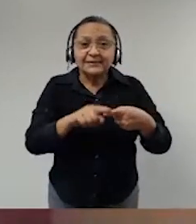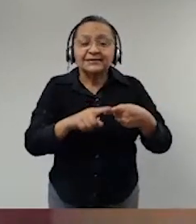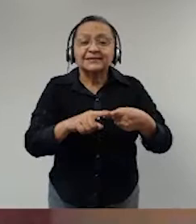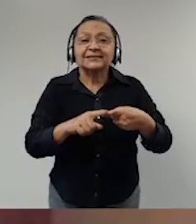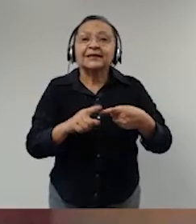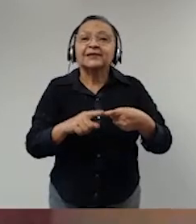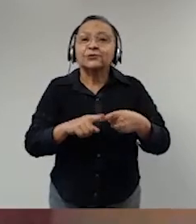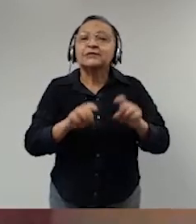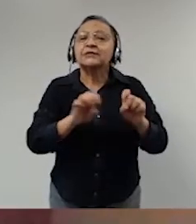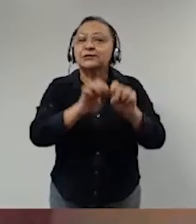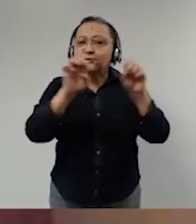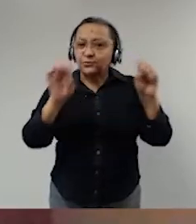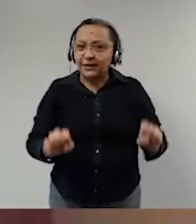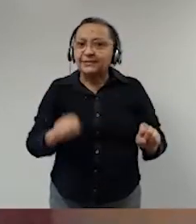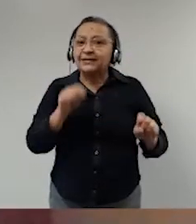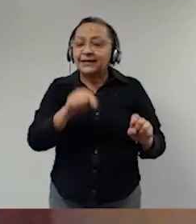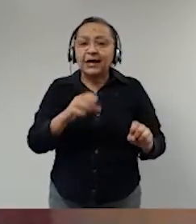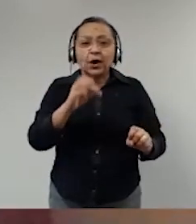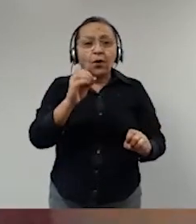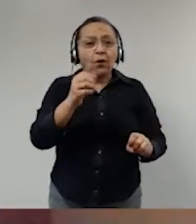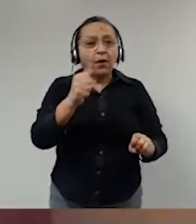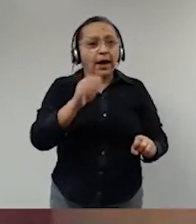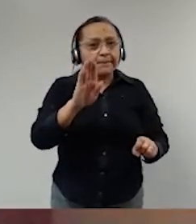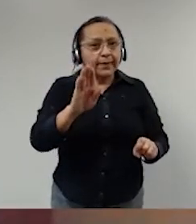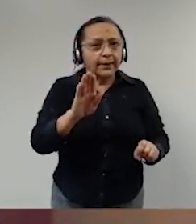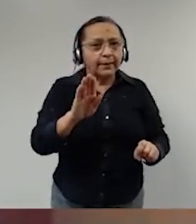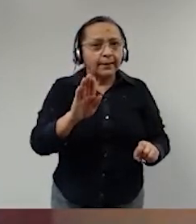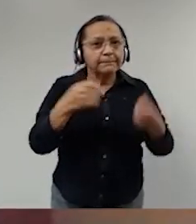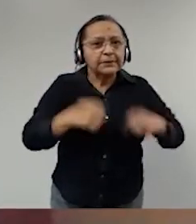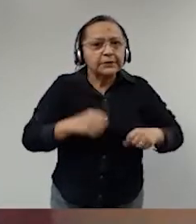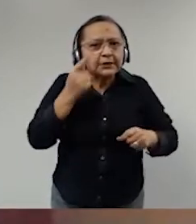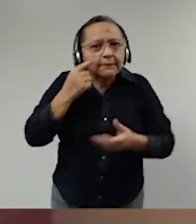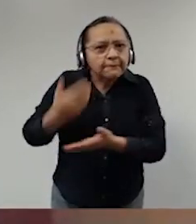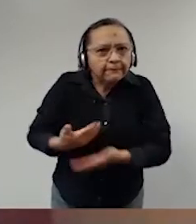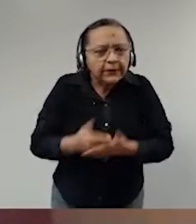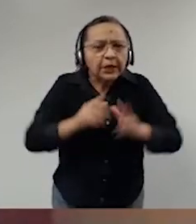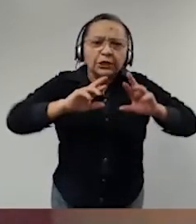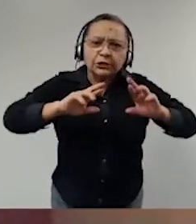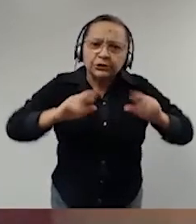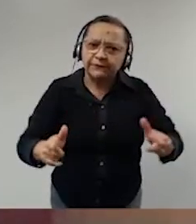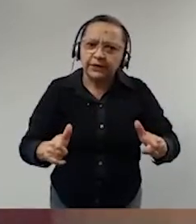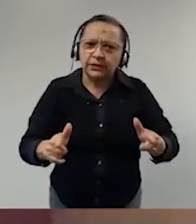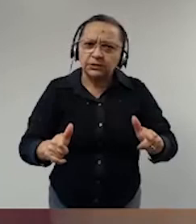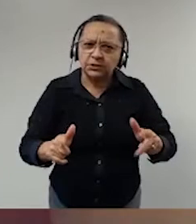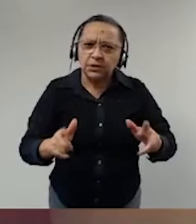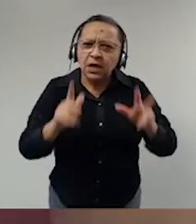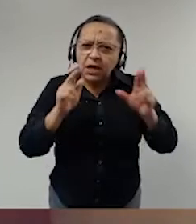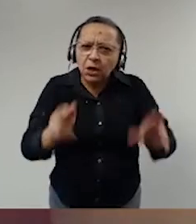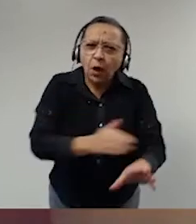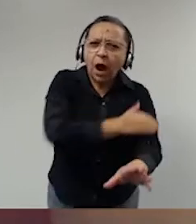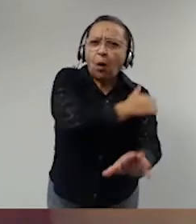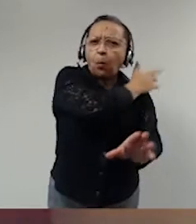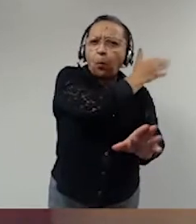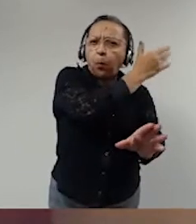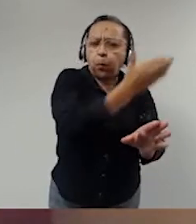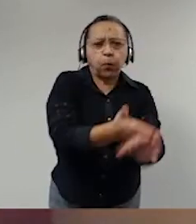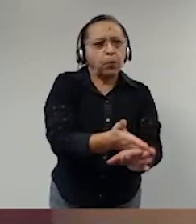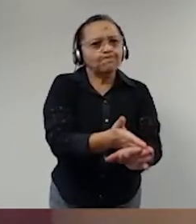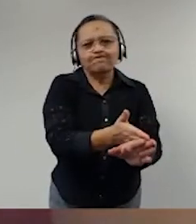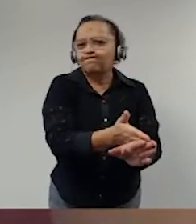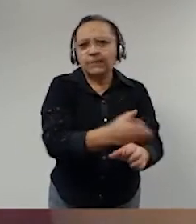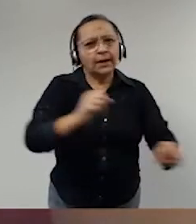estruturais dos quais a OAB não vai poder mais tratar como vem tratando desde a sua fundação.